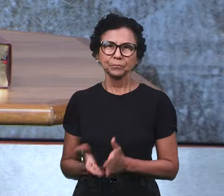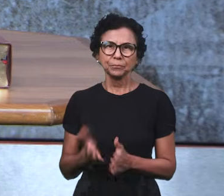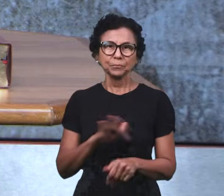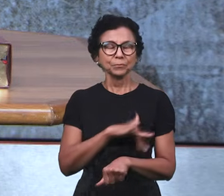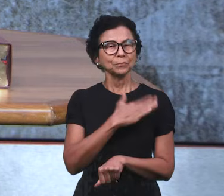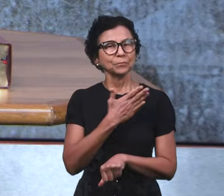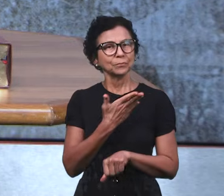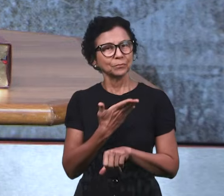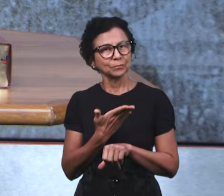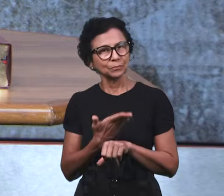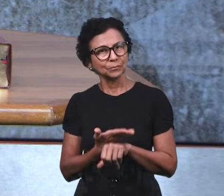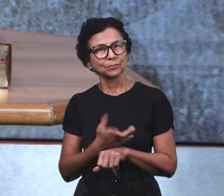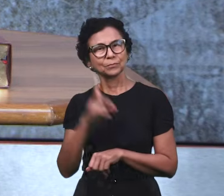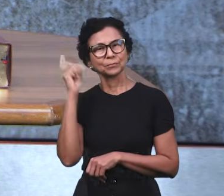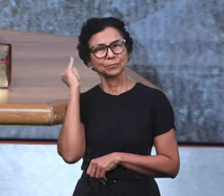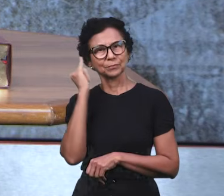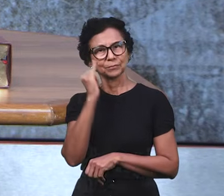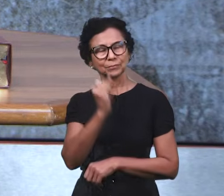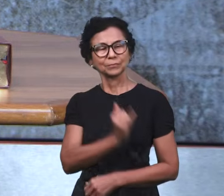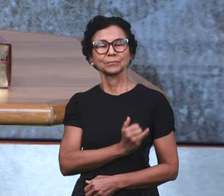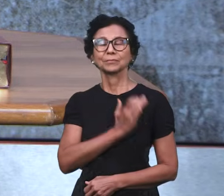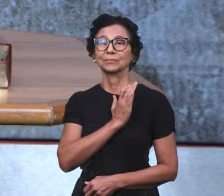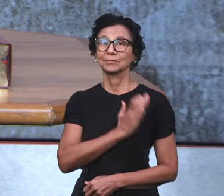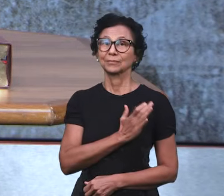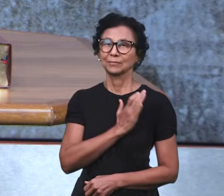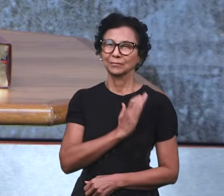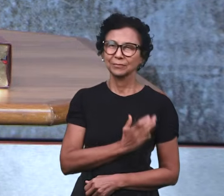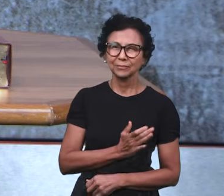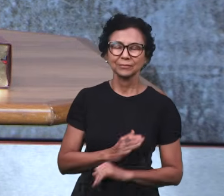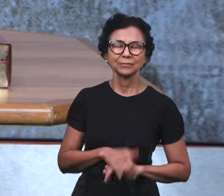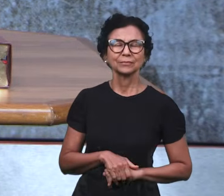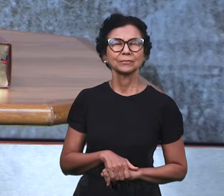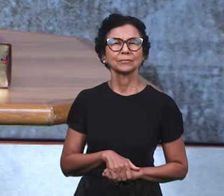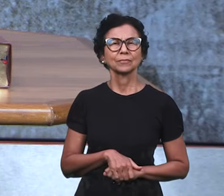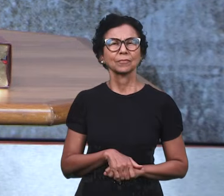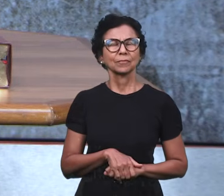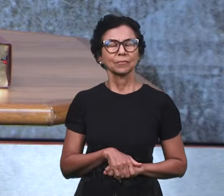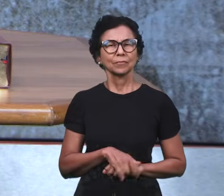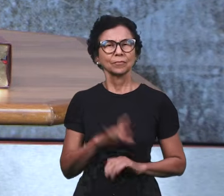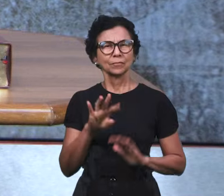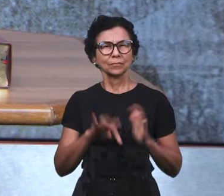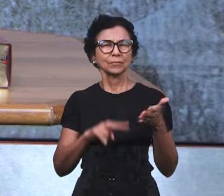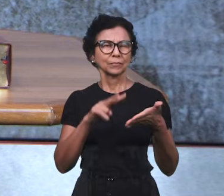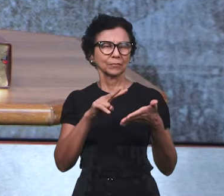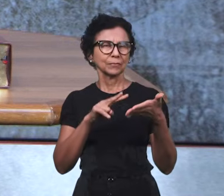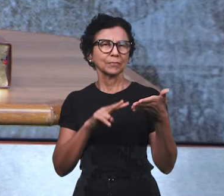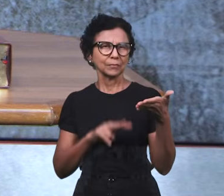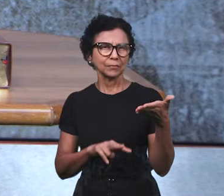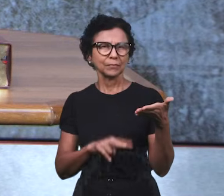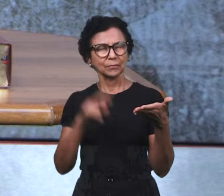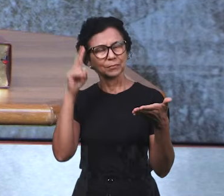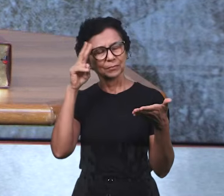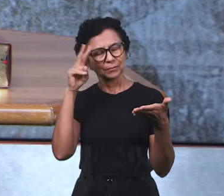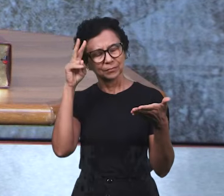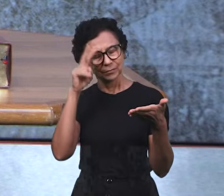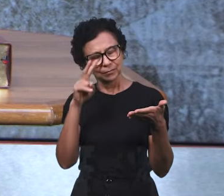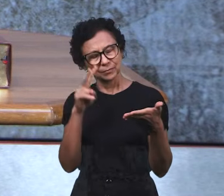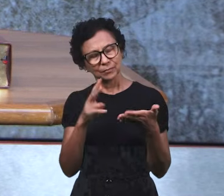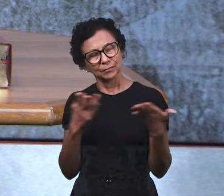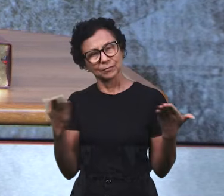vai trabalhando no nosso coração daquilo que nós lemos aqui na sua palavra, né? Estamos tendo